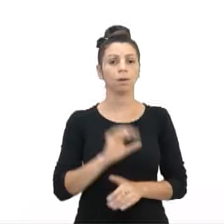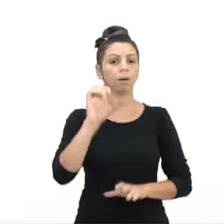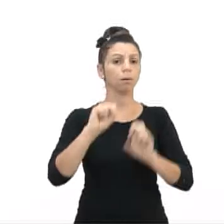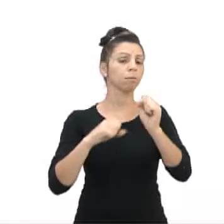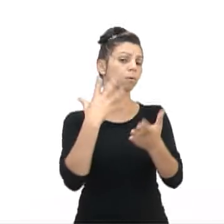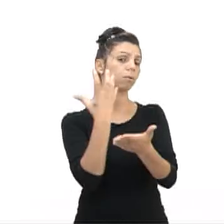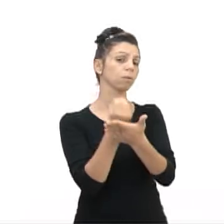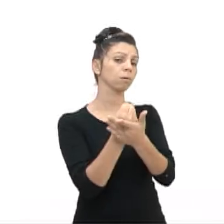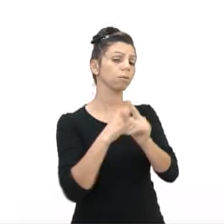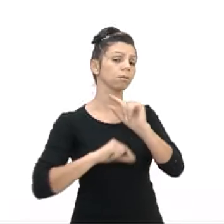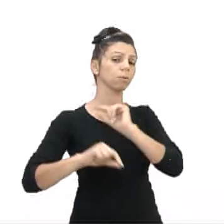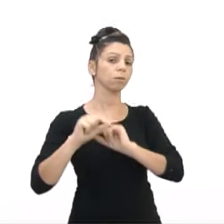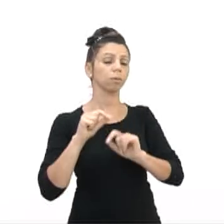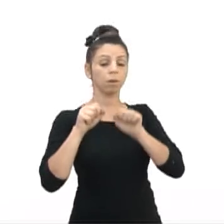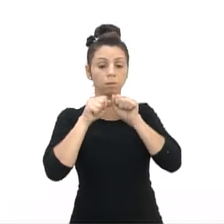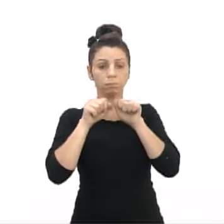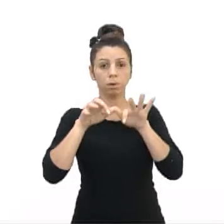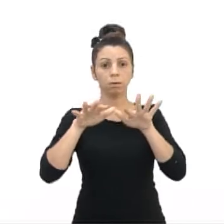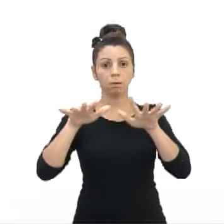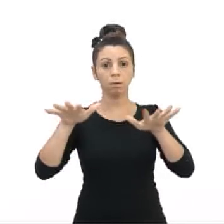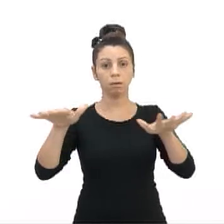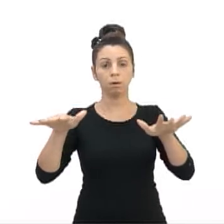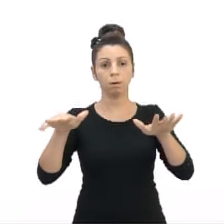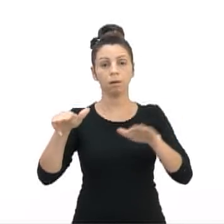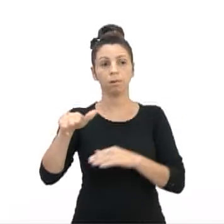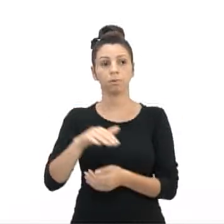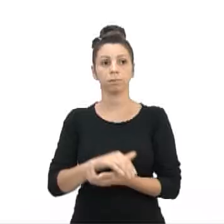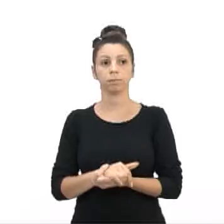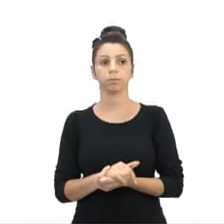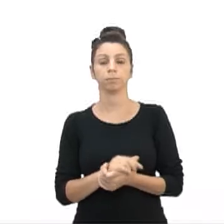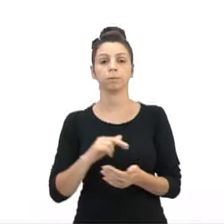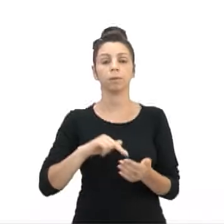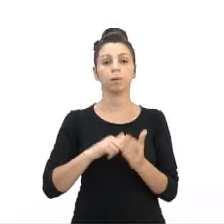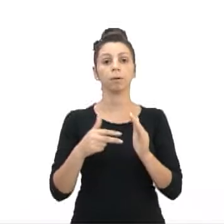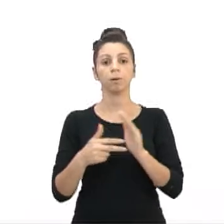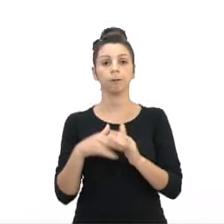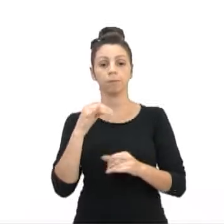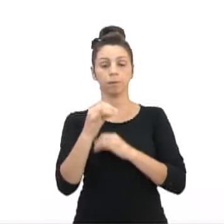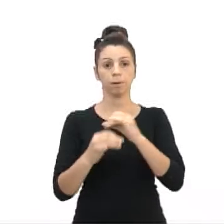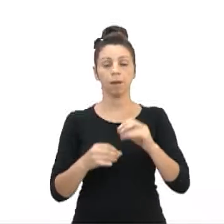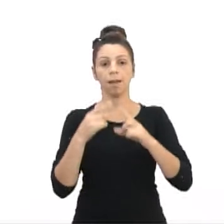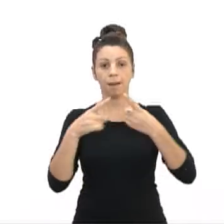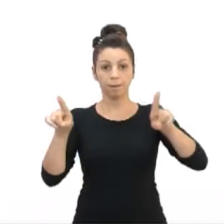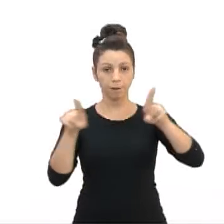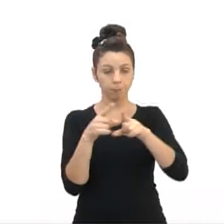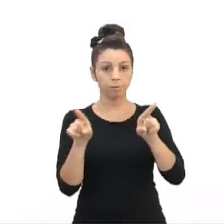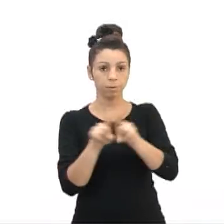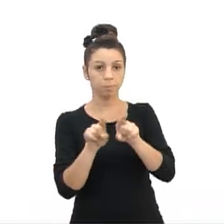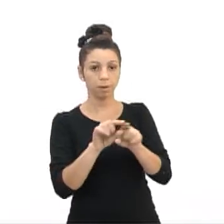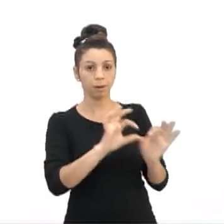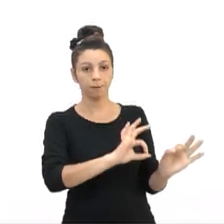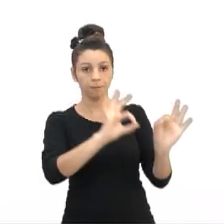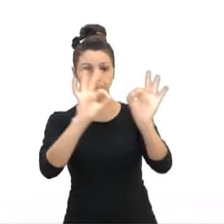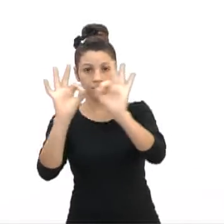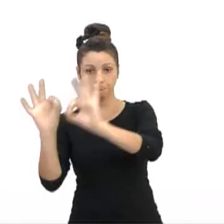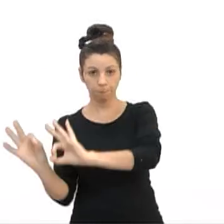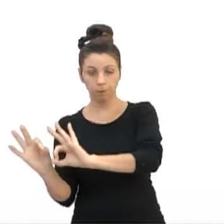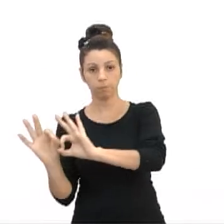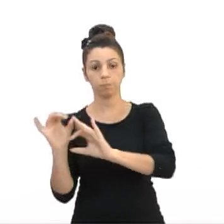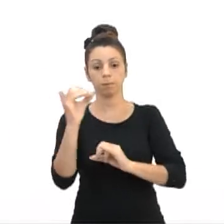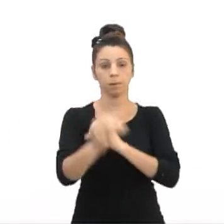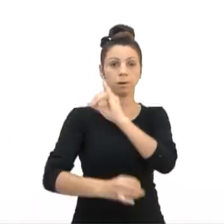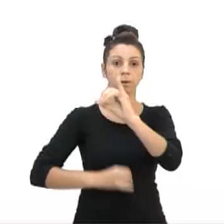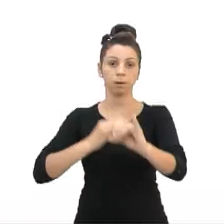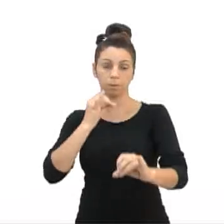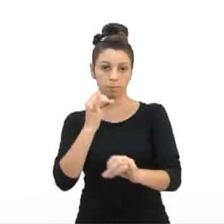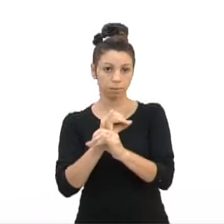Podcast é um método de distribuição de arquivos multimídia, como programas de áudio ou vídeo, pela internet, para